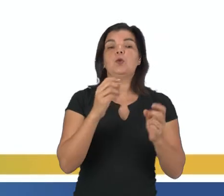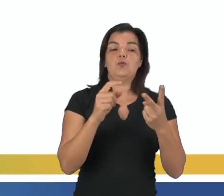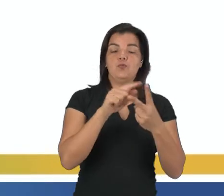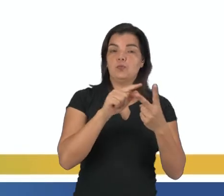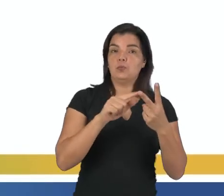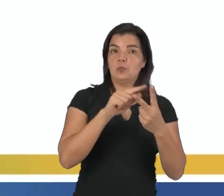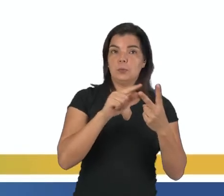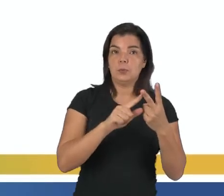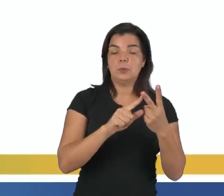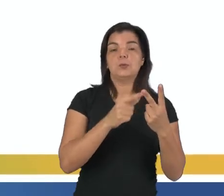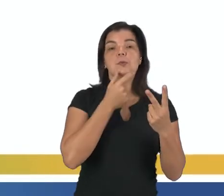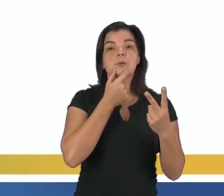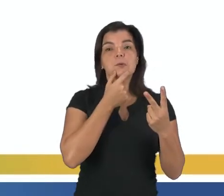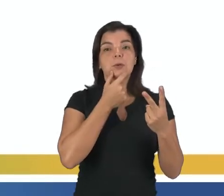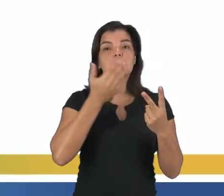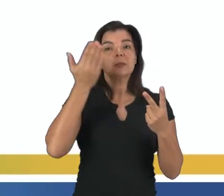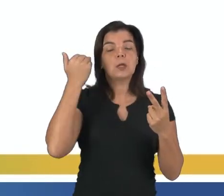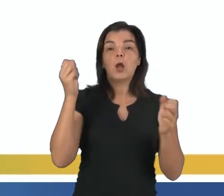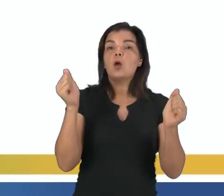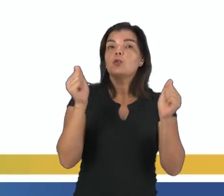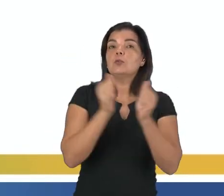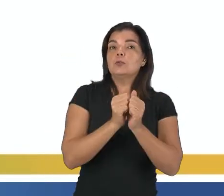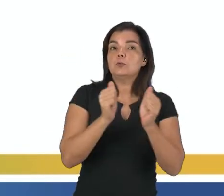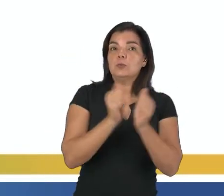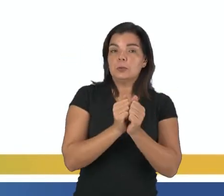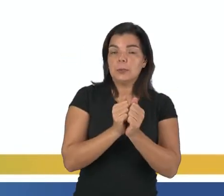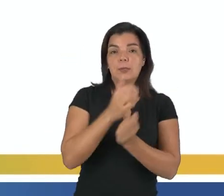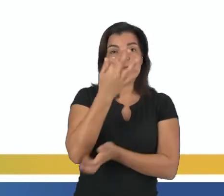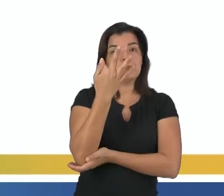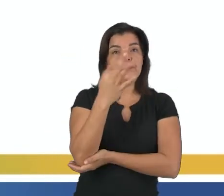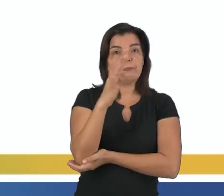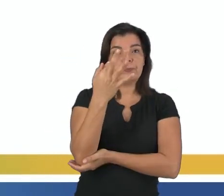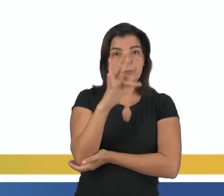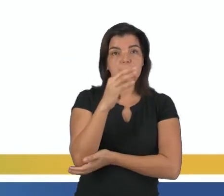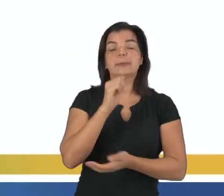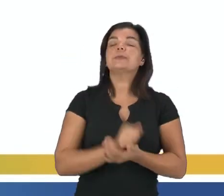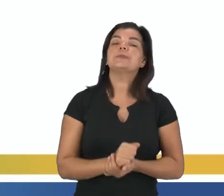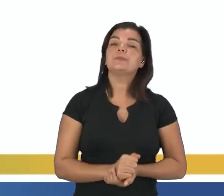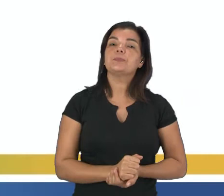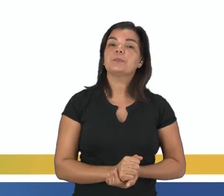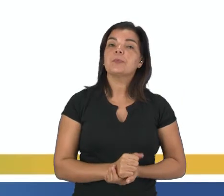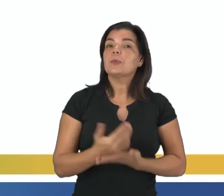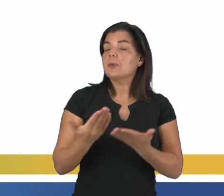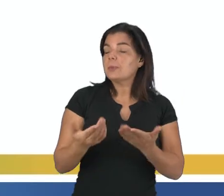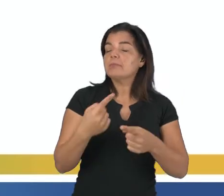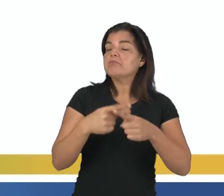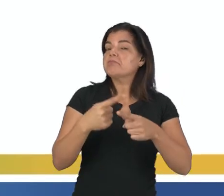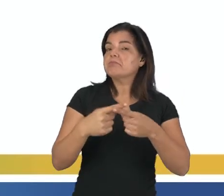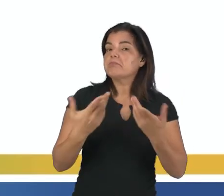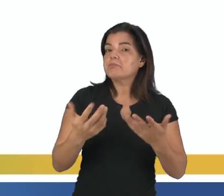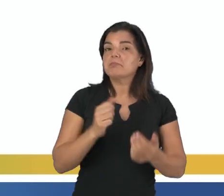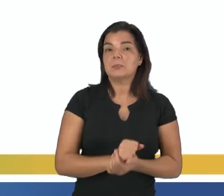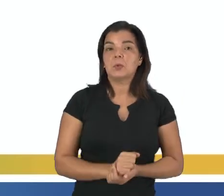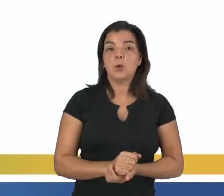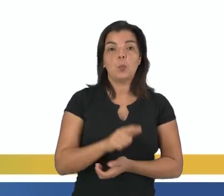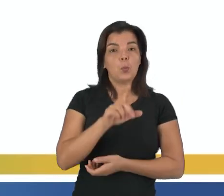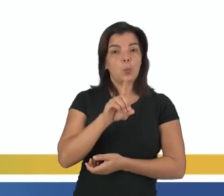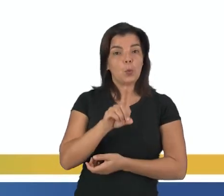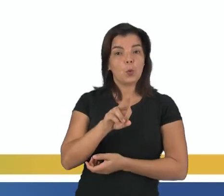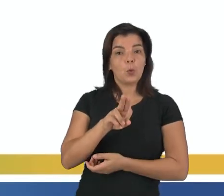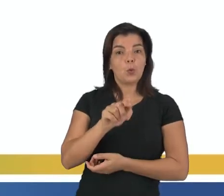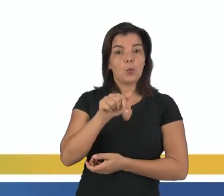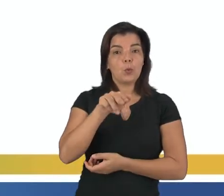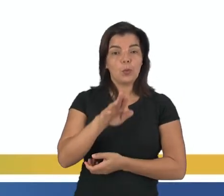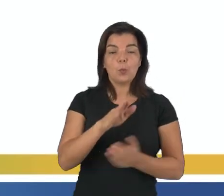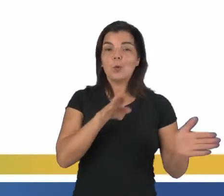Celta né que formou em inglês antigo e agora foi adicionado o francês nessa nessa língua porque porque o Duque